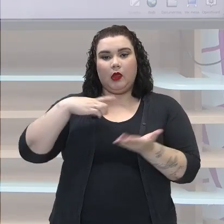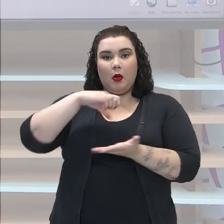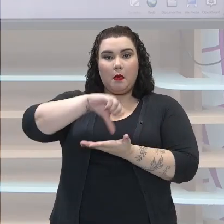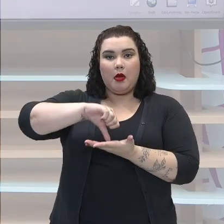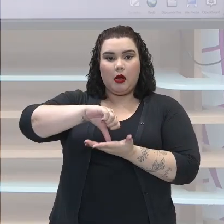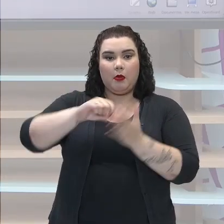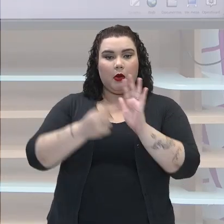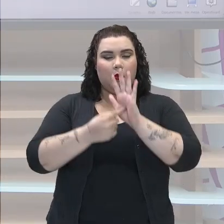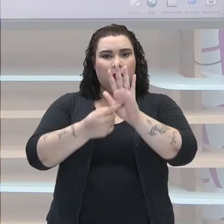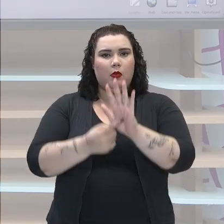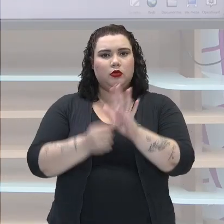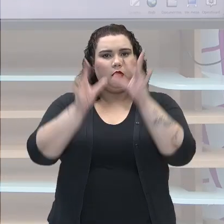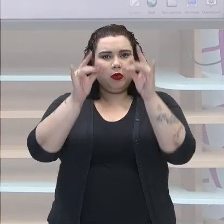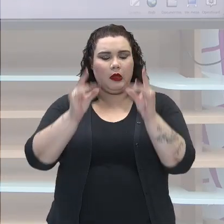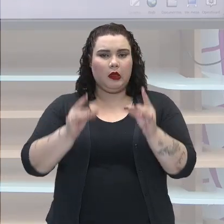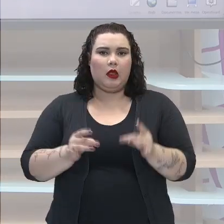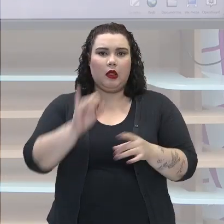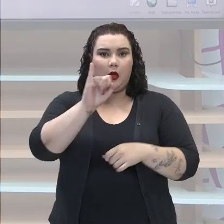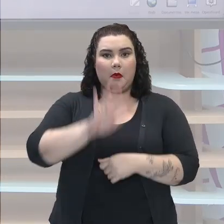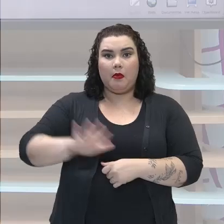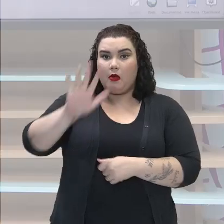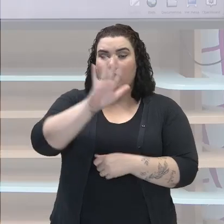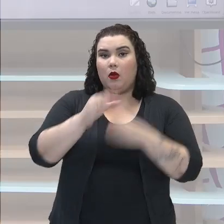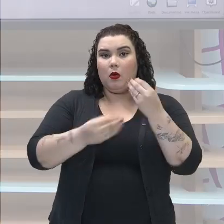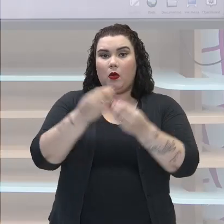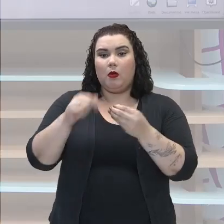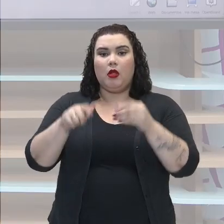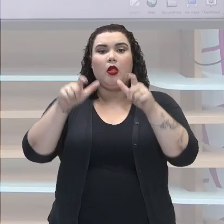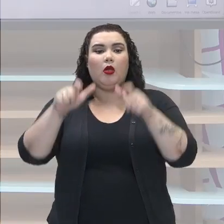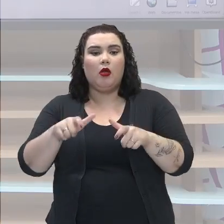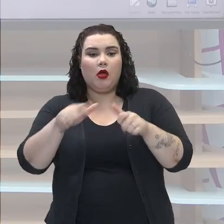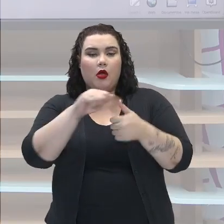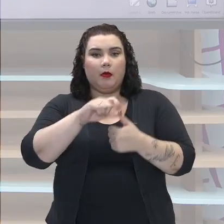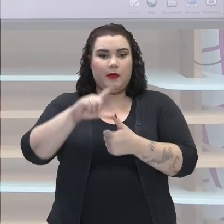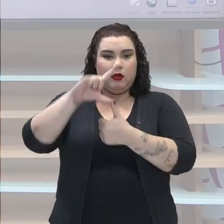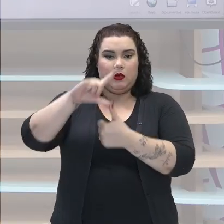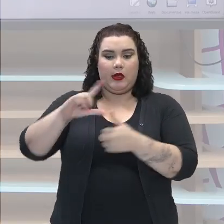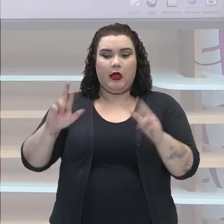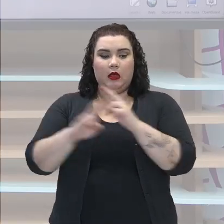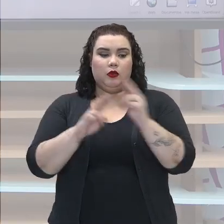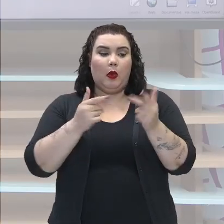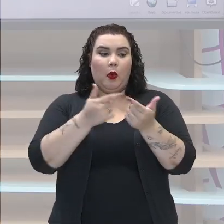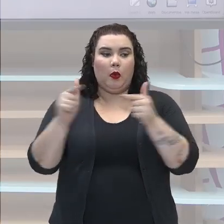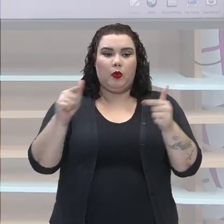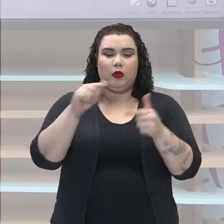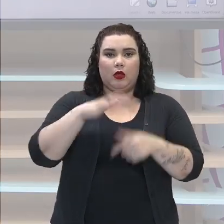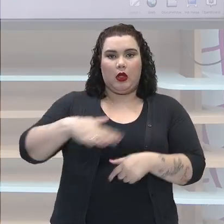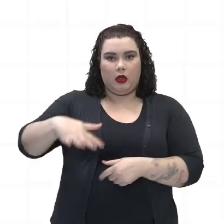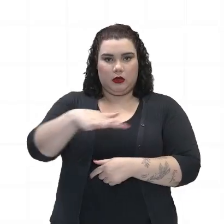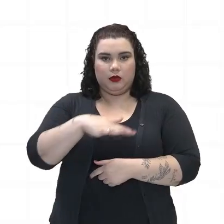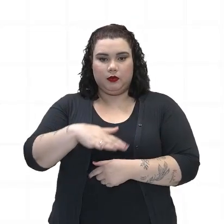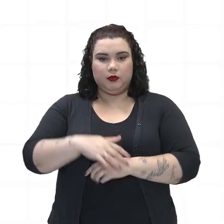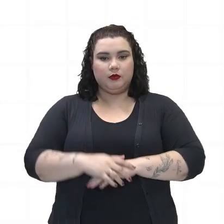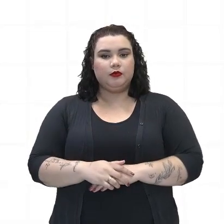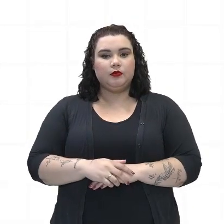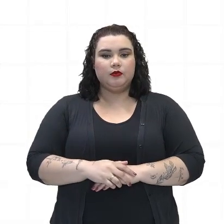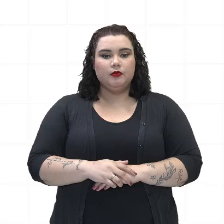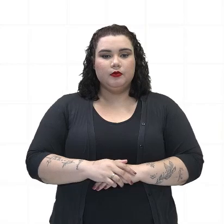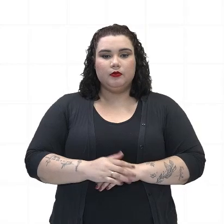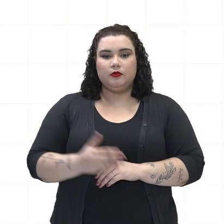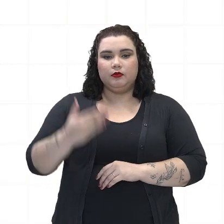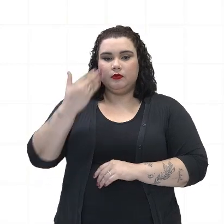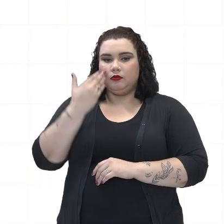vocês que ilustra, né, que mostra a localização da América Latina em relação a outras regiões do planeta. Acompanhem comigo. Olha